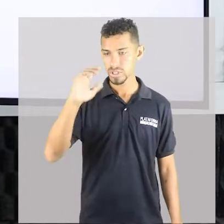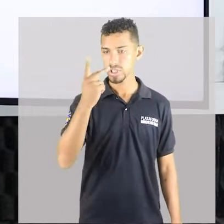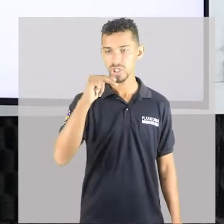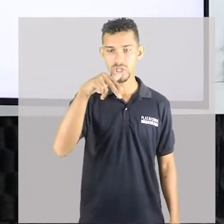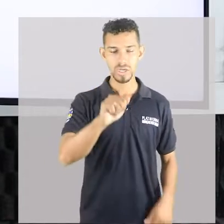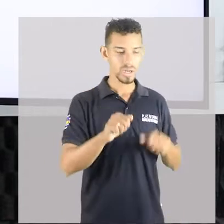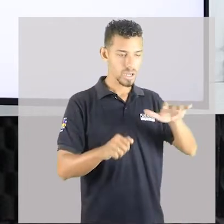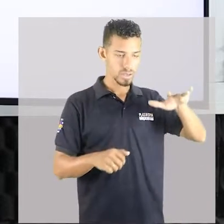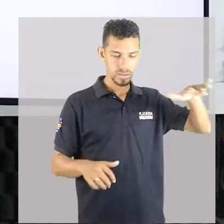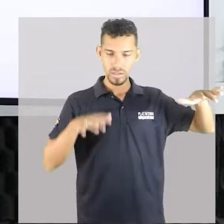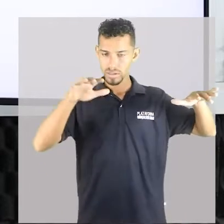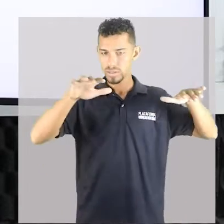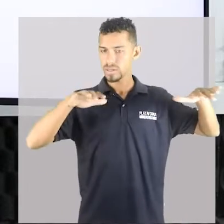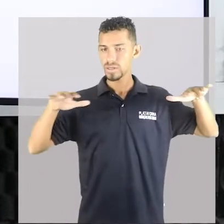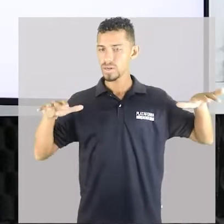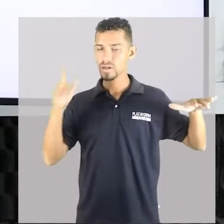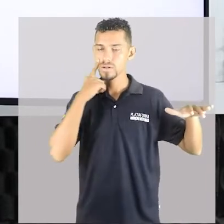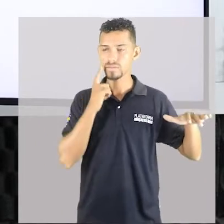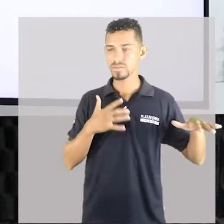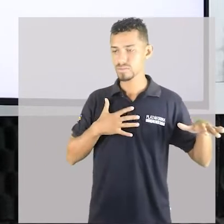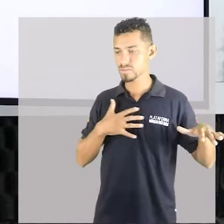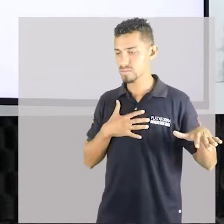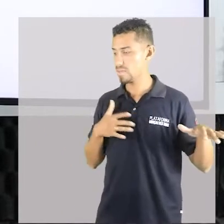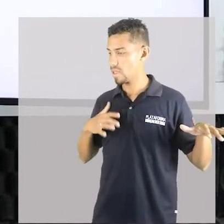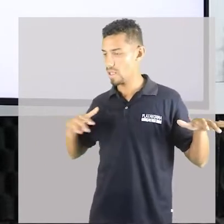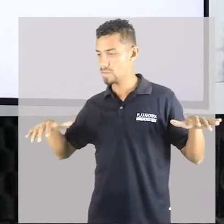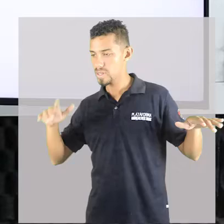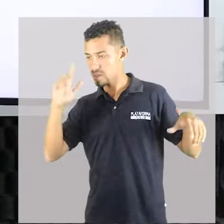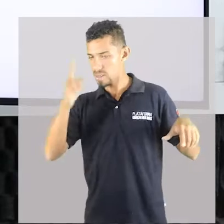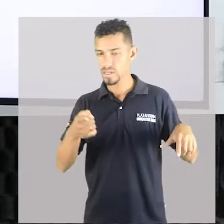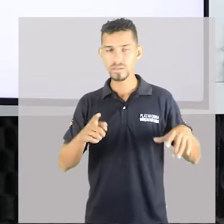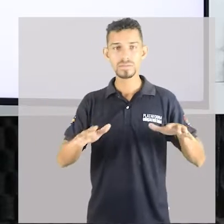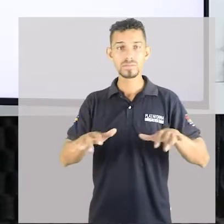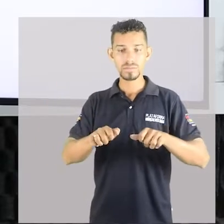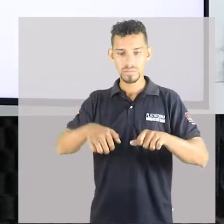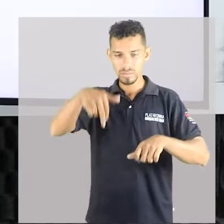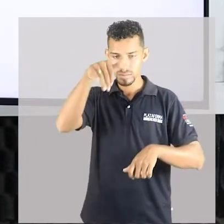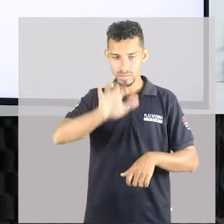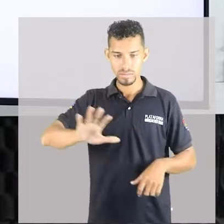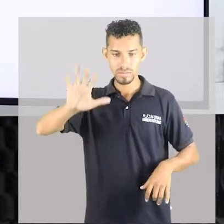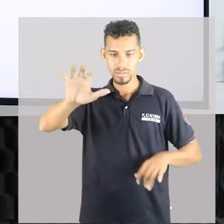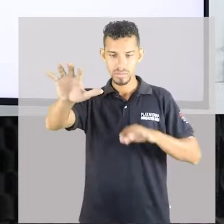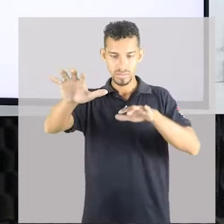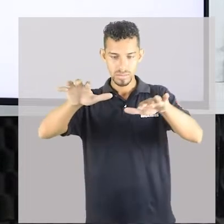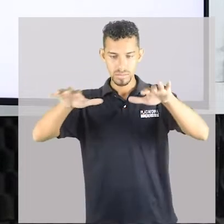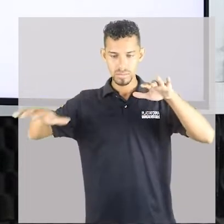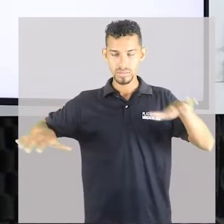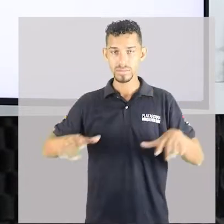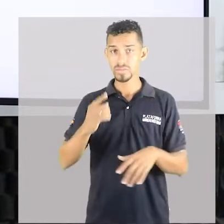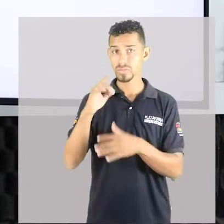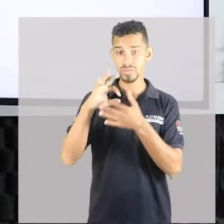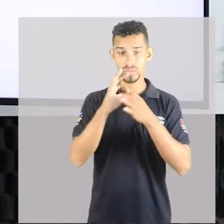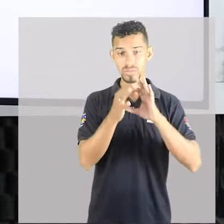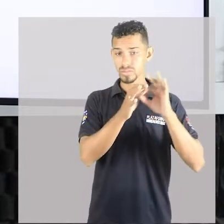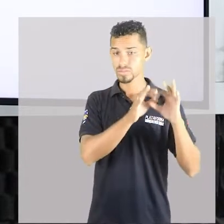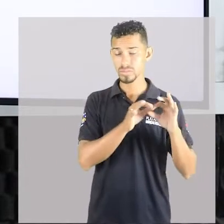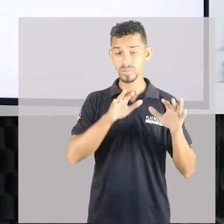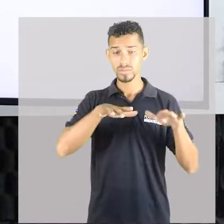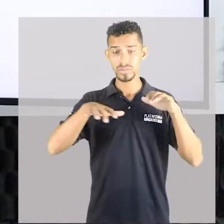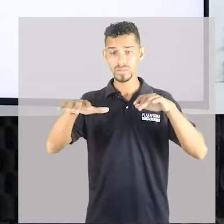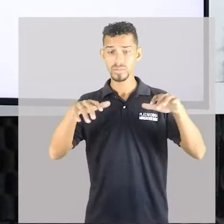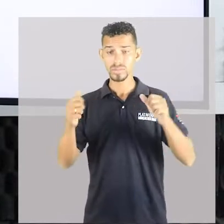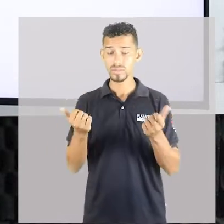Então, essa Conferência de Berlim foi exatamente colocado no centro da mesa o mapa desses dois continentes e partilhado